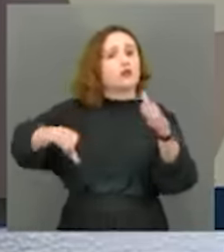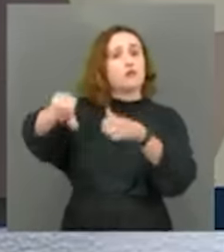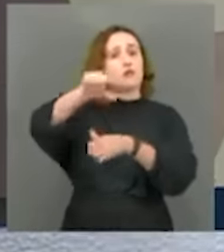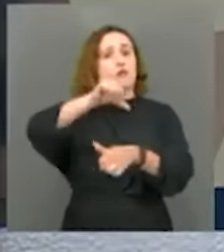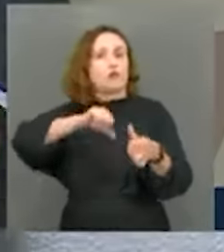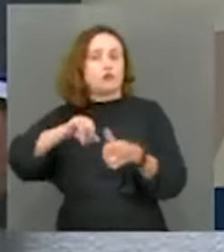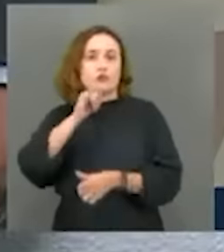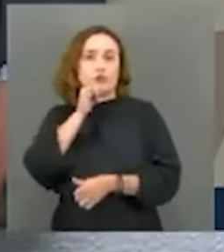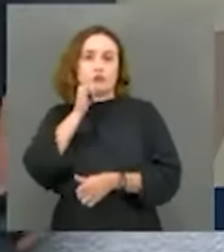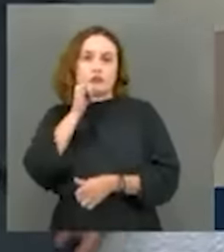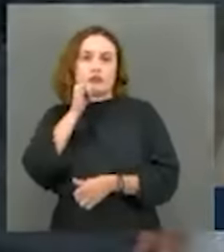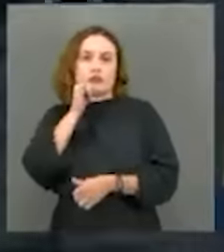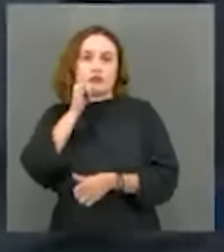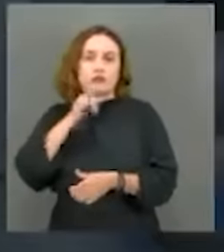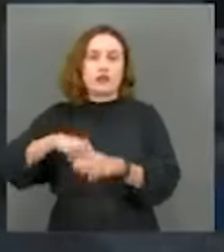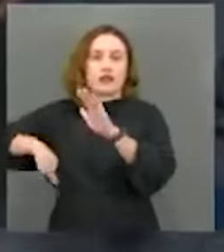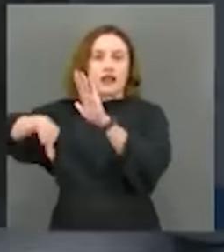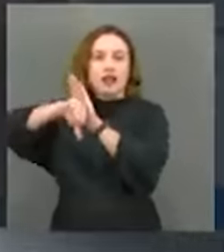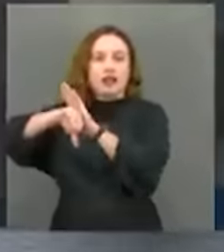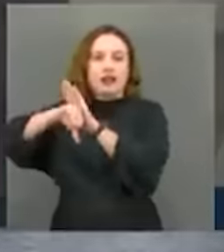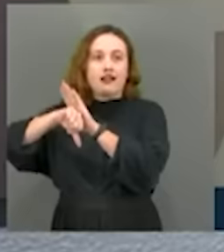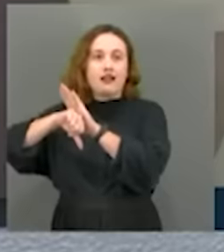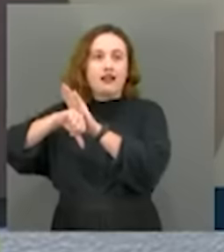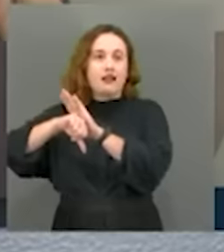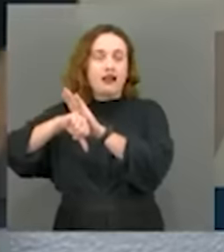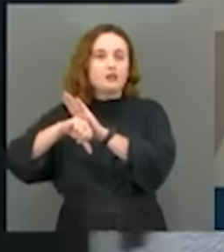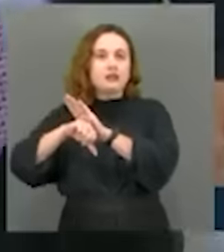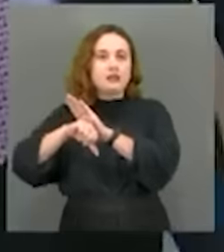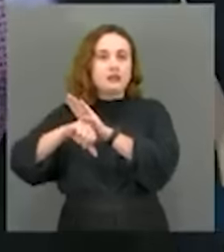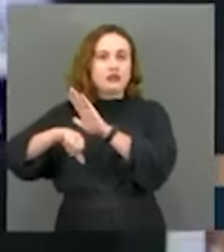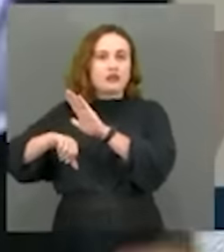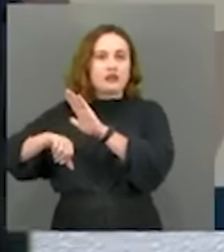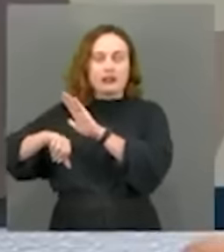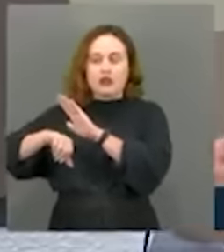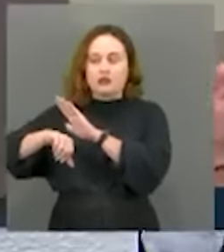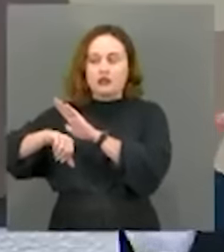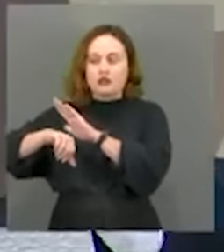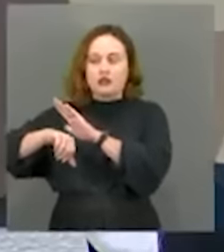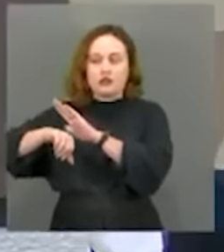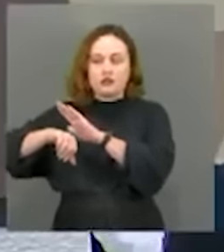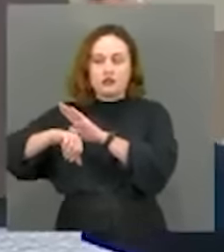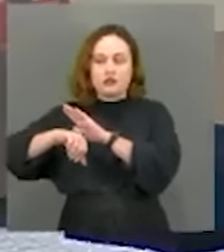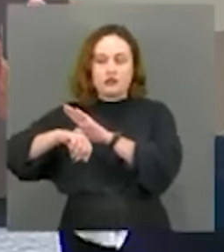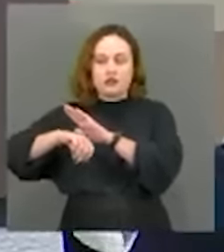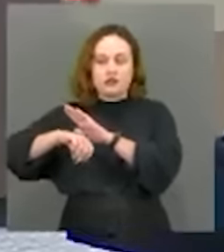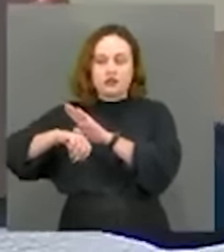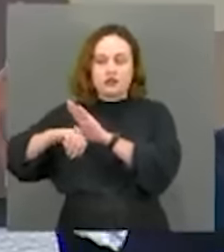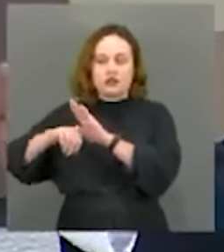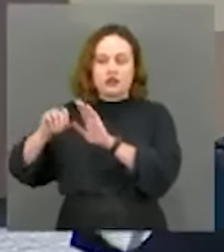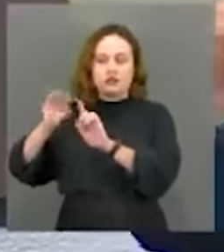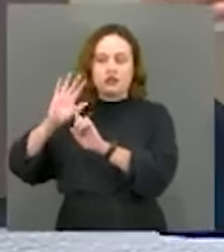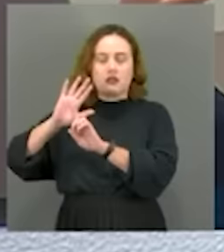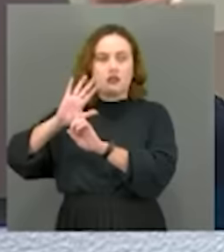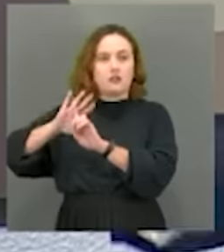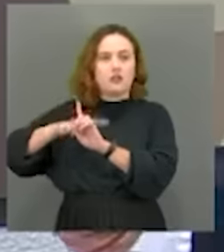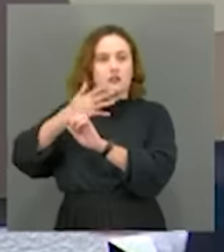de estelionato para uma ação pública incondicionada porque é de interesse do estado e muitas vezes a vítima Às vezes sofre ameaça fica